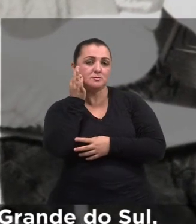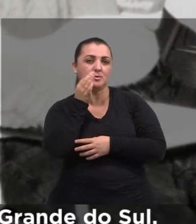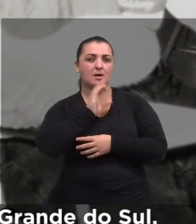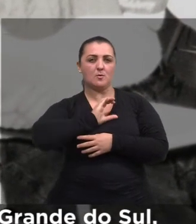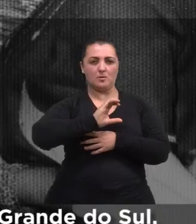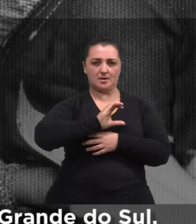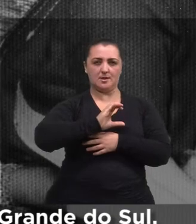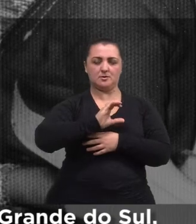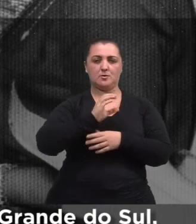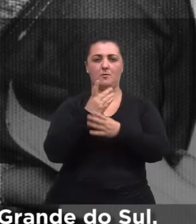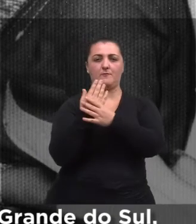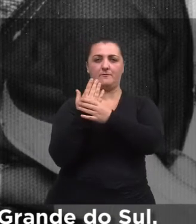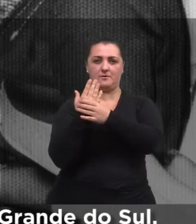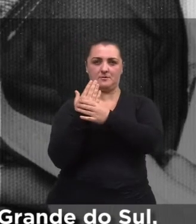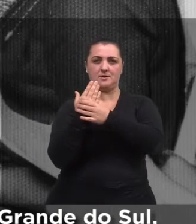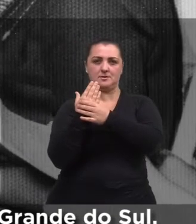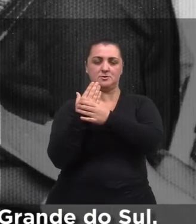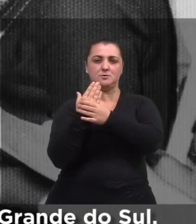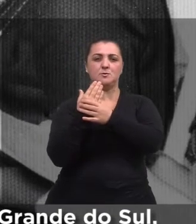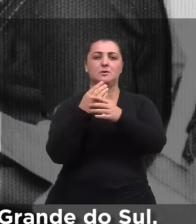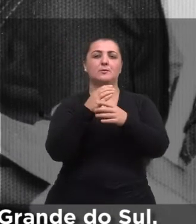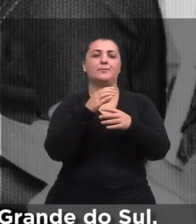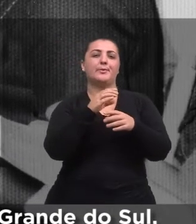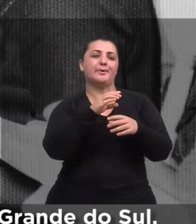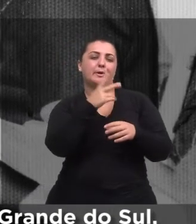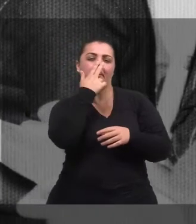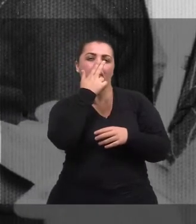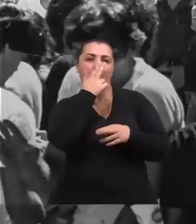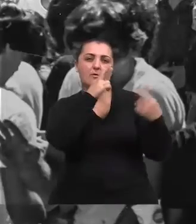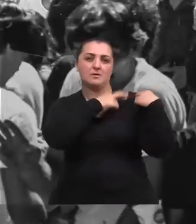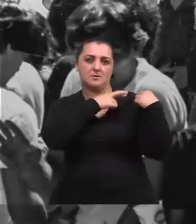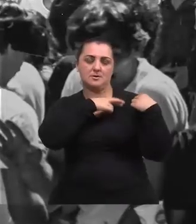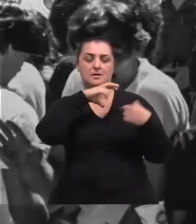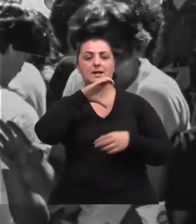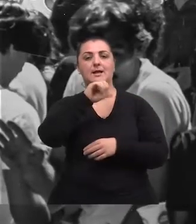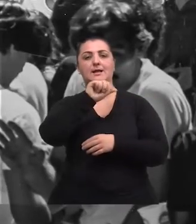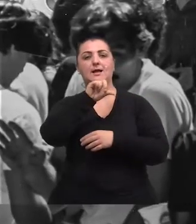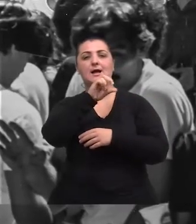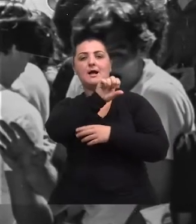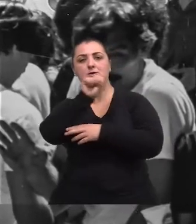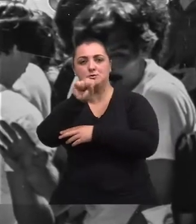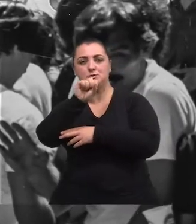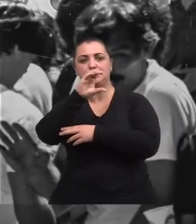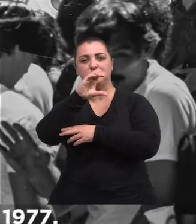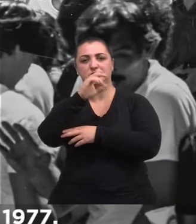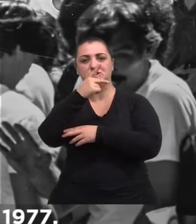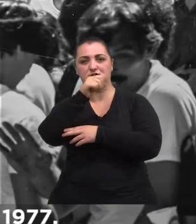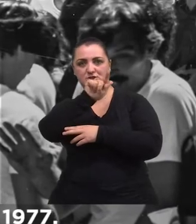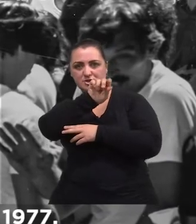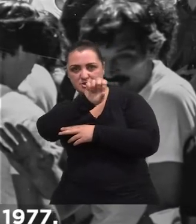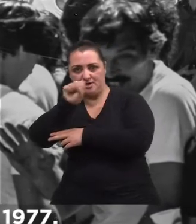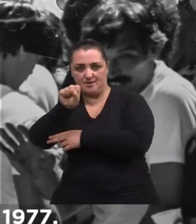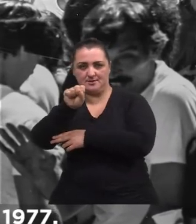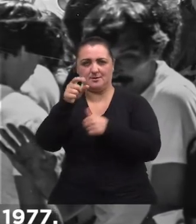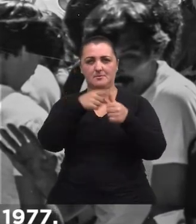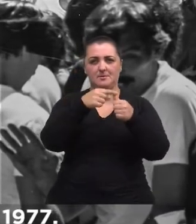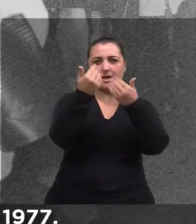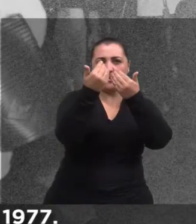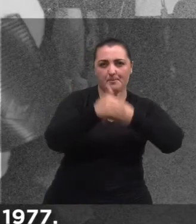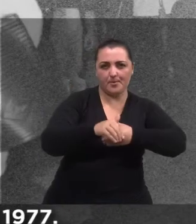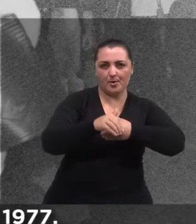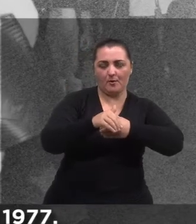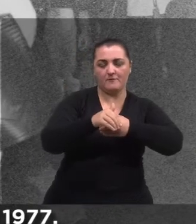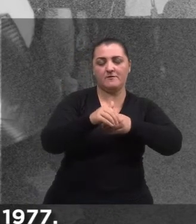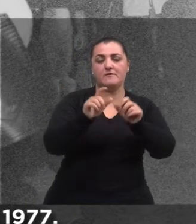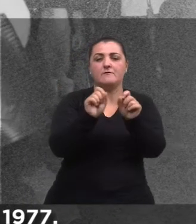era coordenado pela Universidade Federal do Rio Grande do Sul por meio da Fundação Carlos Chagas. As provas do primeiro concurso